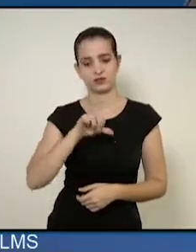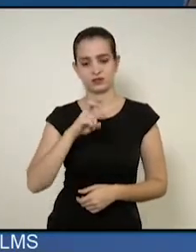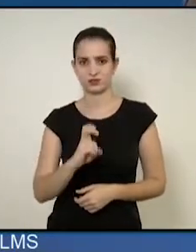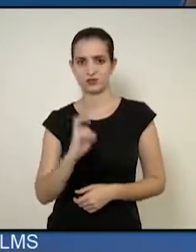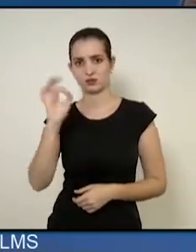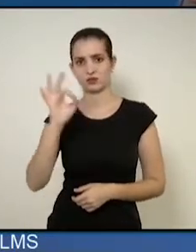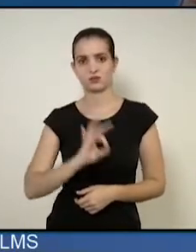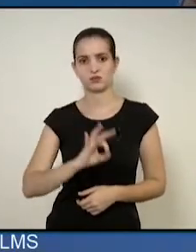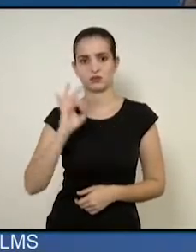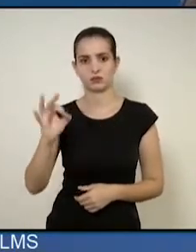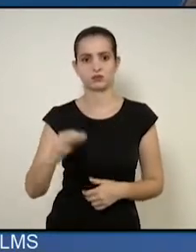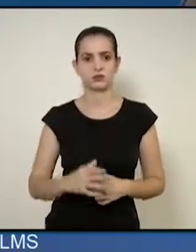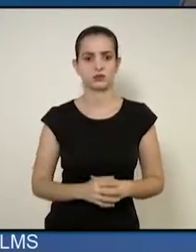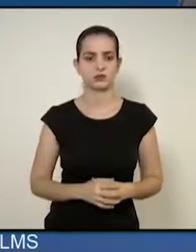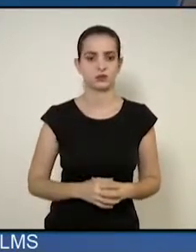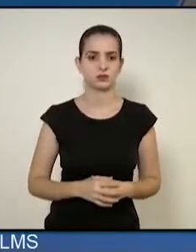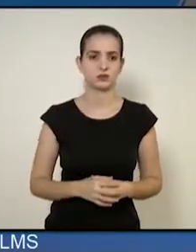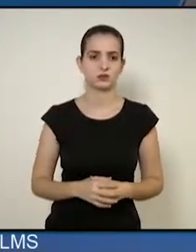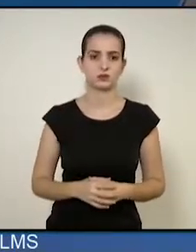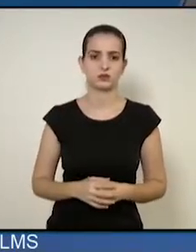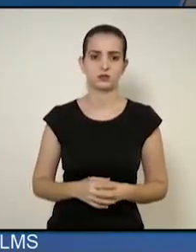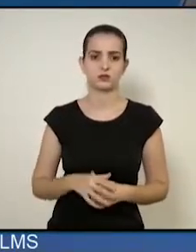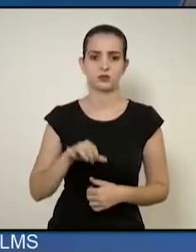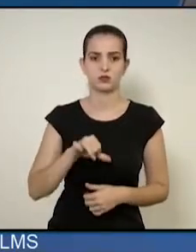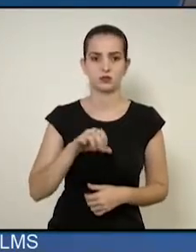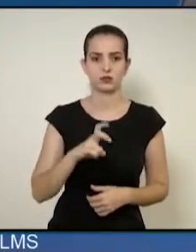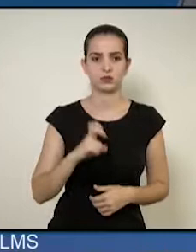de cobertura